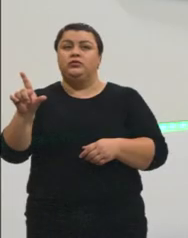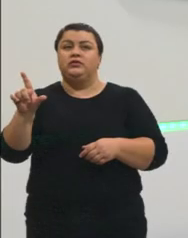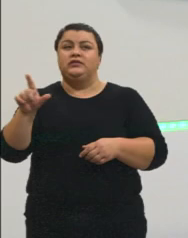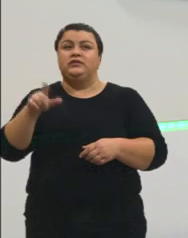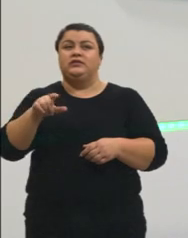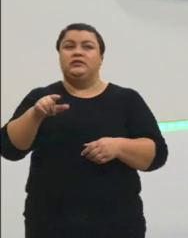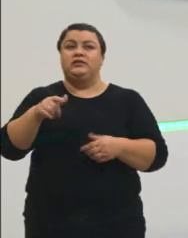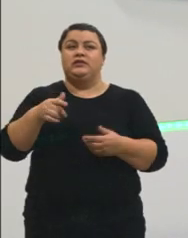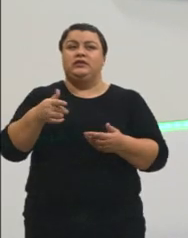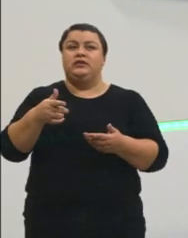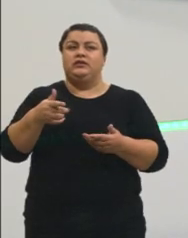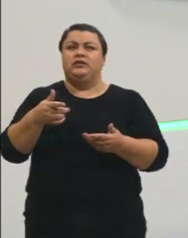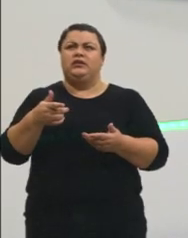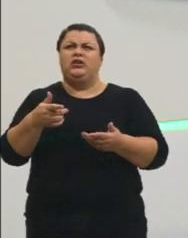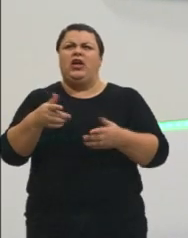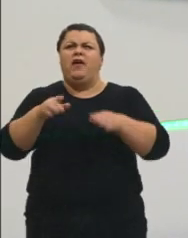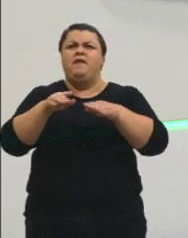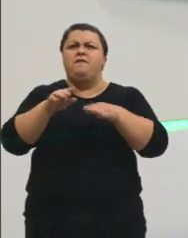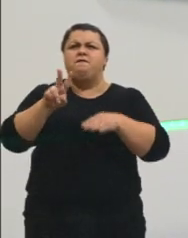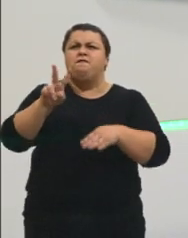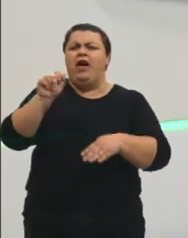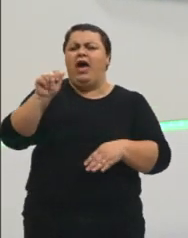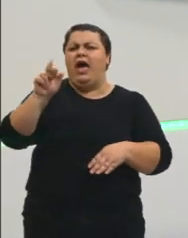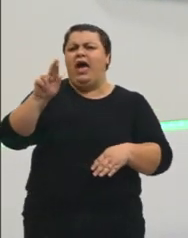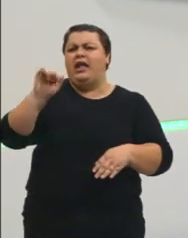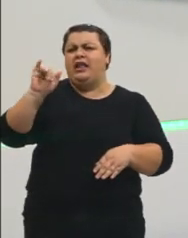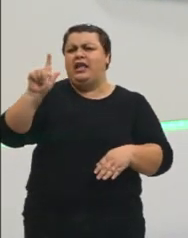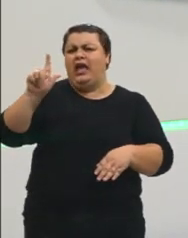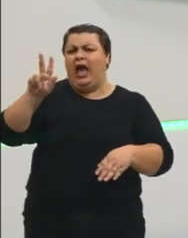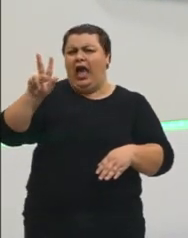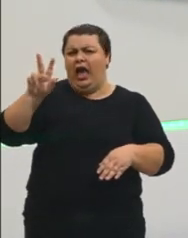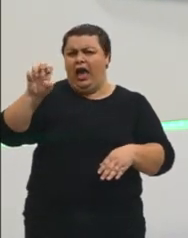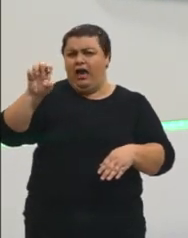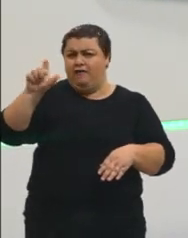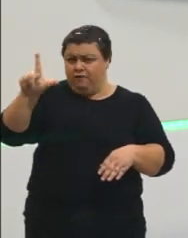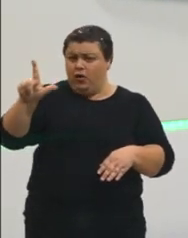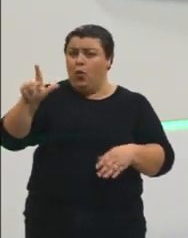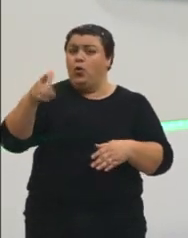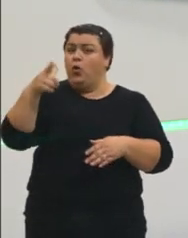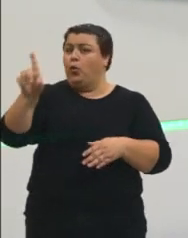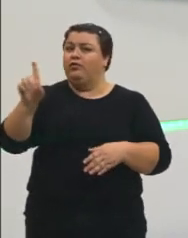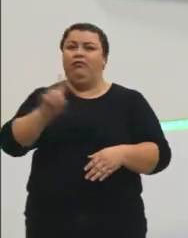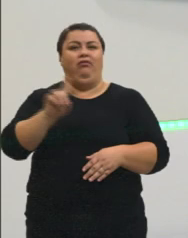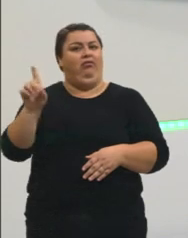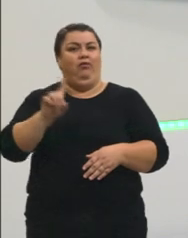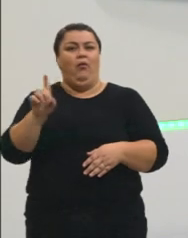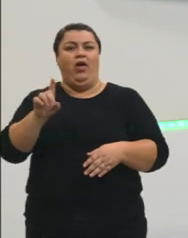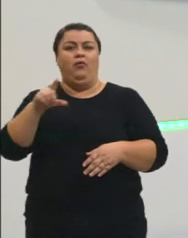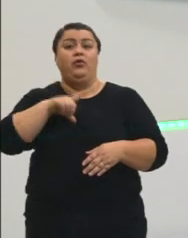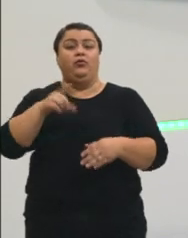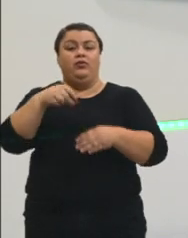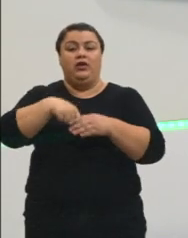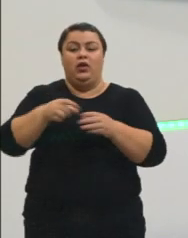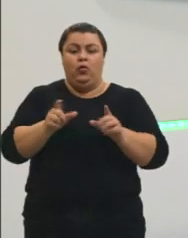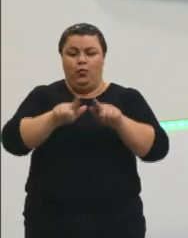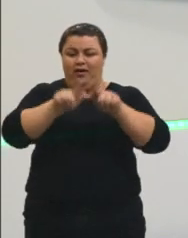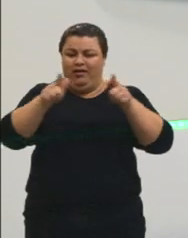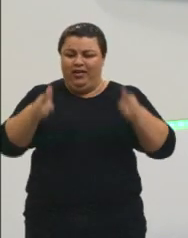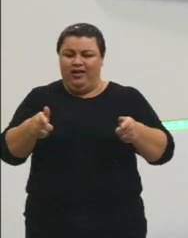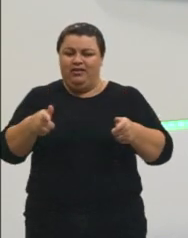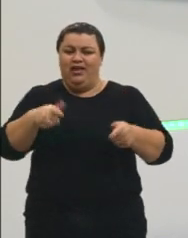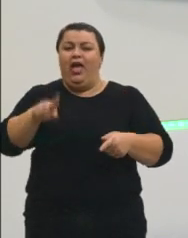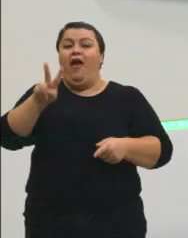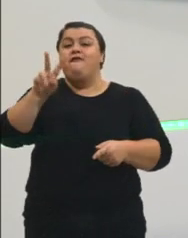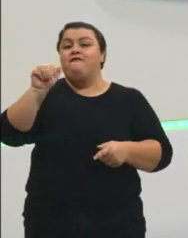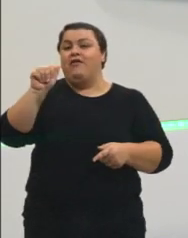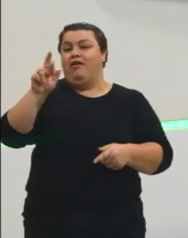invariáveis O que quer dizer isso quando eu tenho uma classe de palavra que é variável eu tô dizendo para